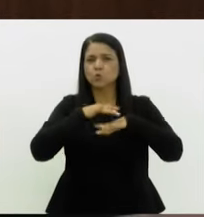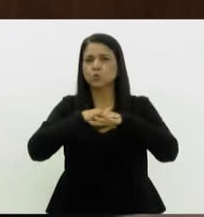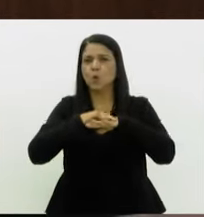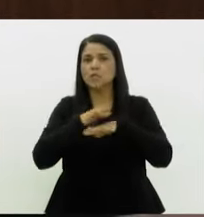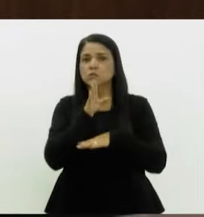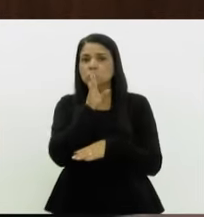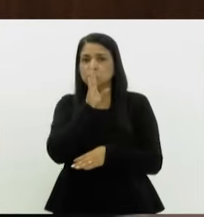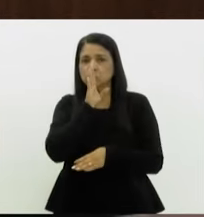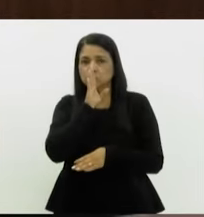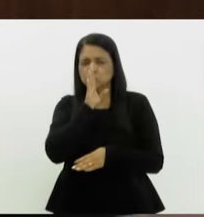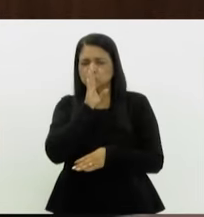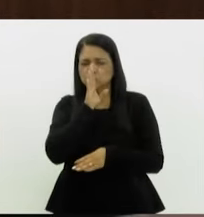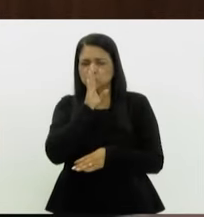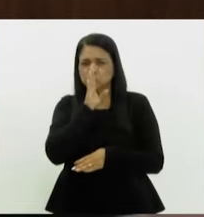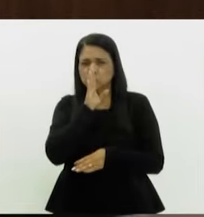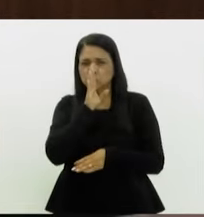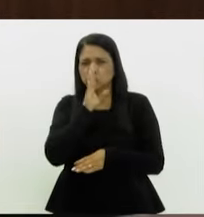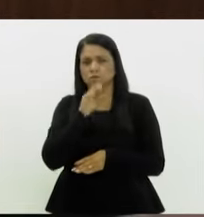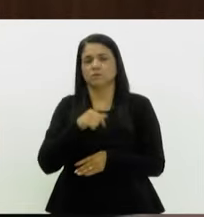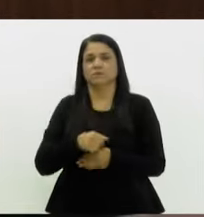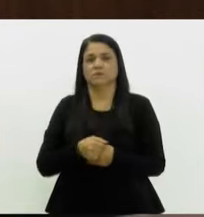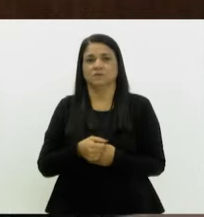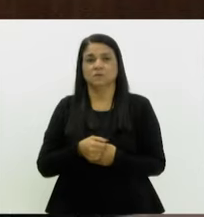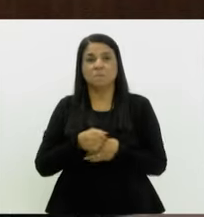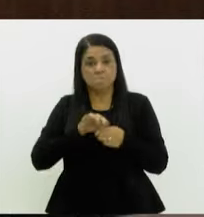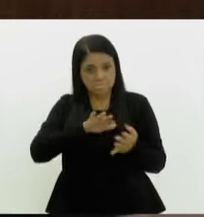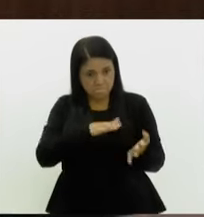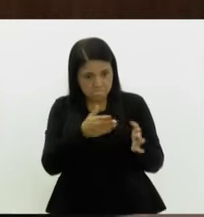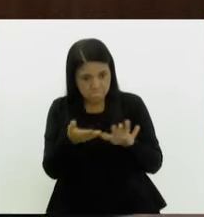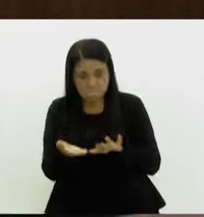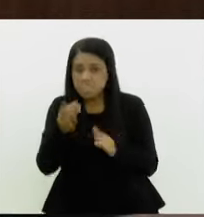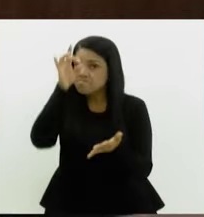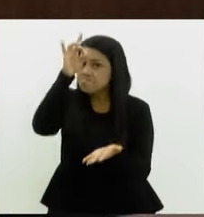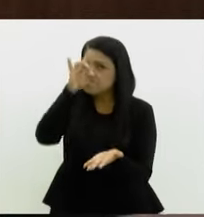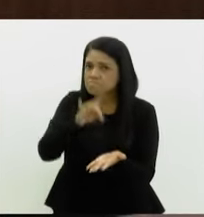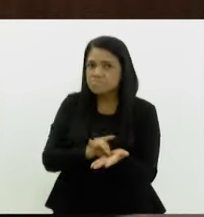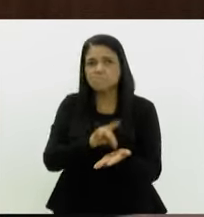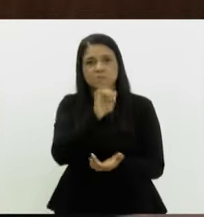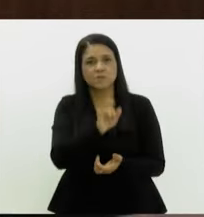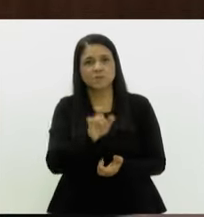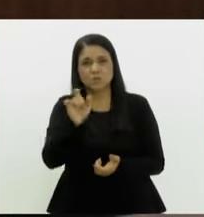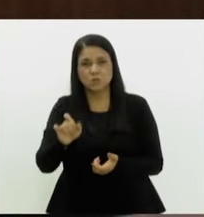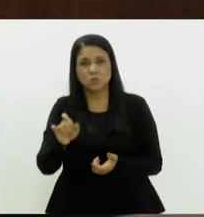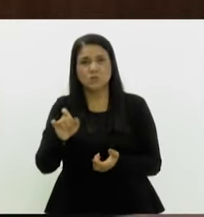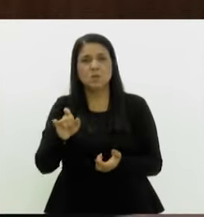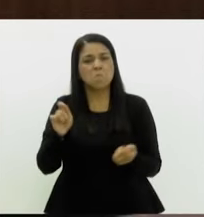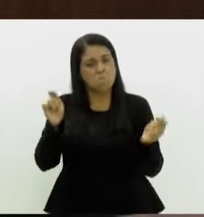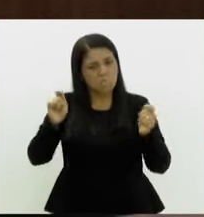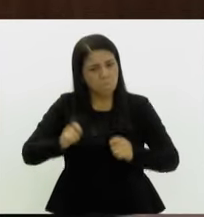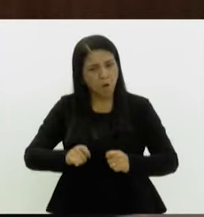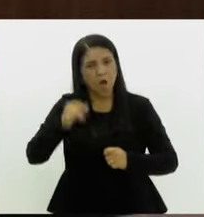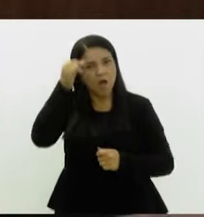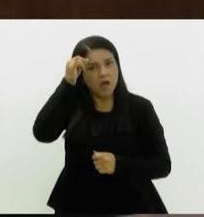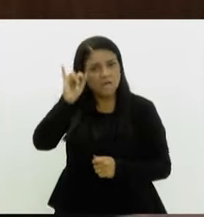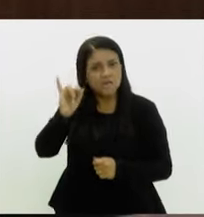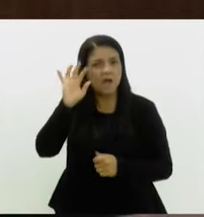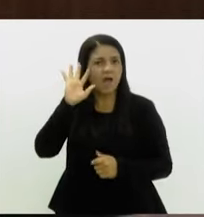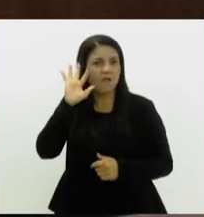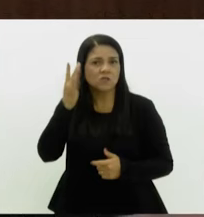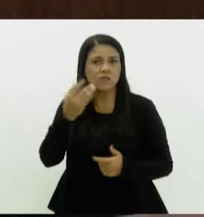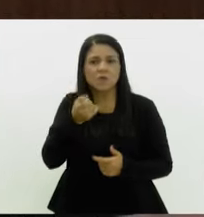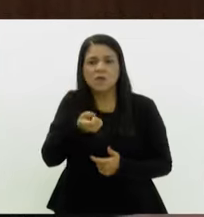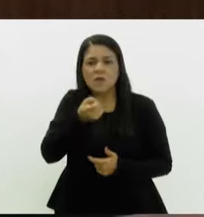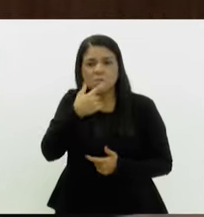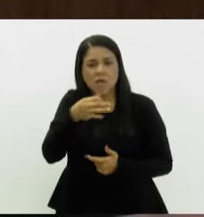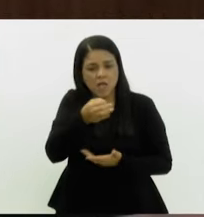silenciosa, silenciosa, que mata. E pode ser resolvida facilmente com um comprimido por